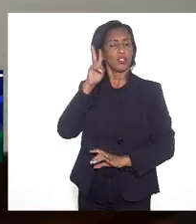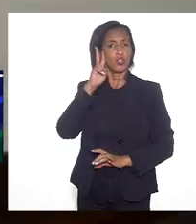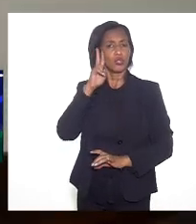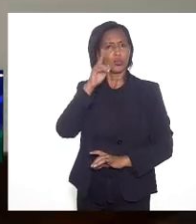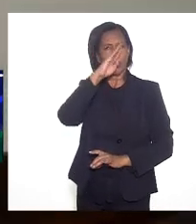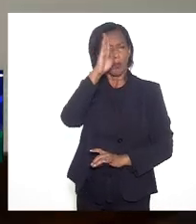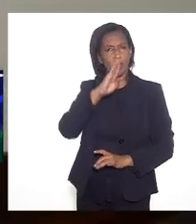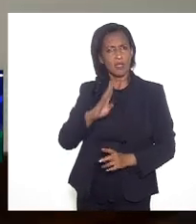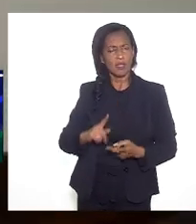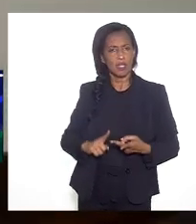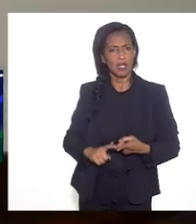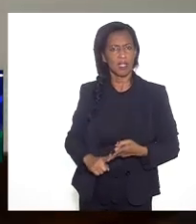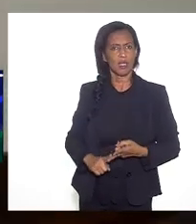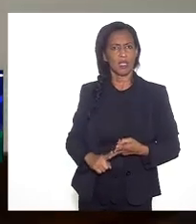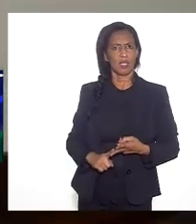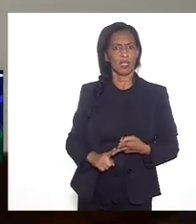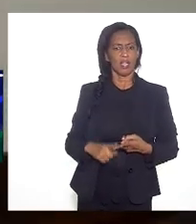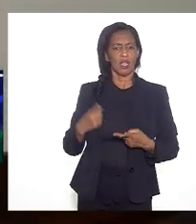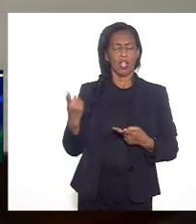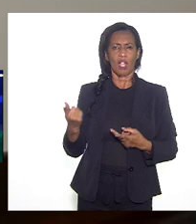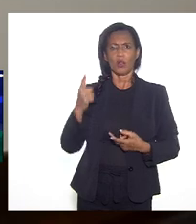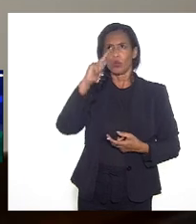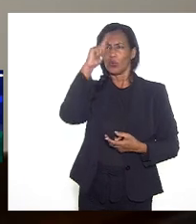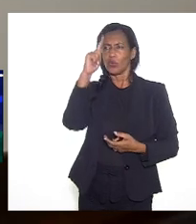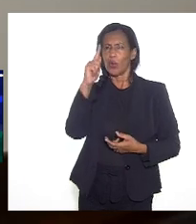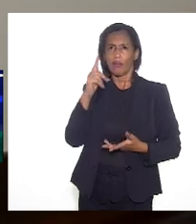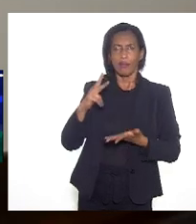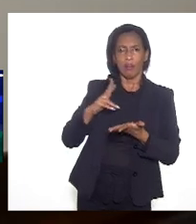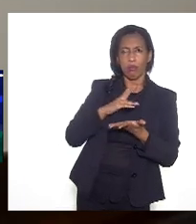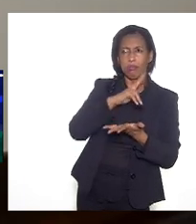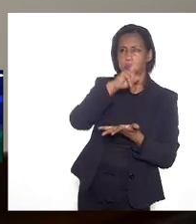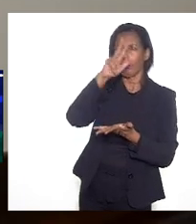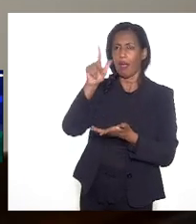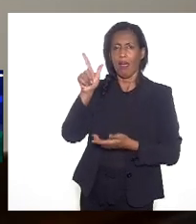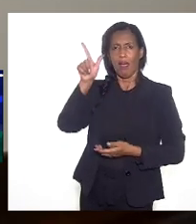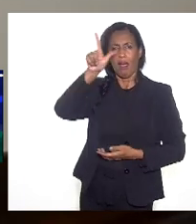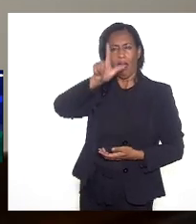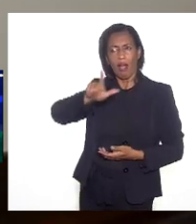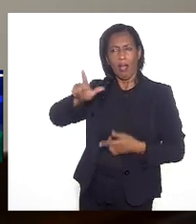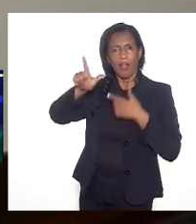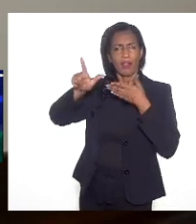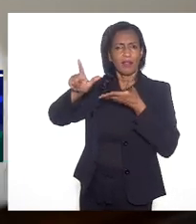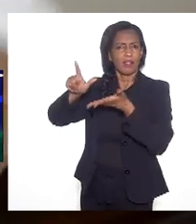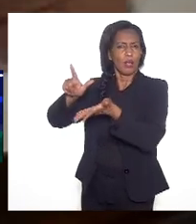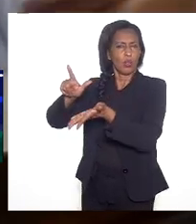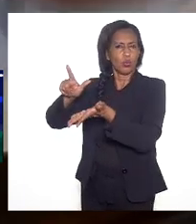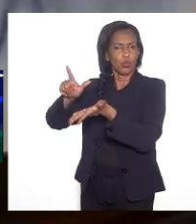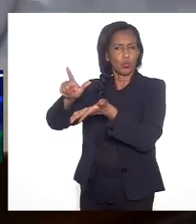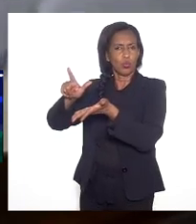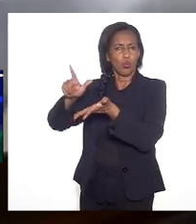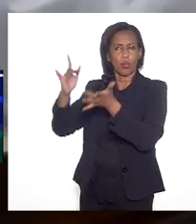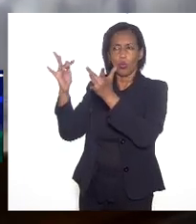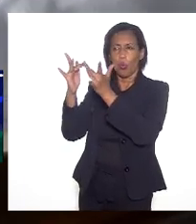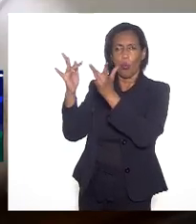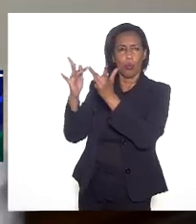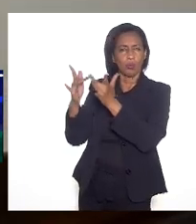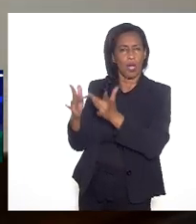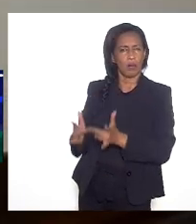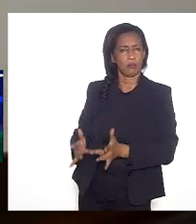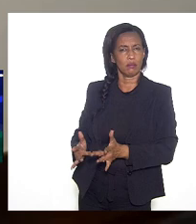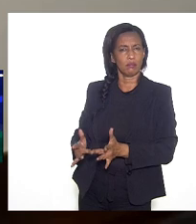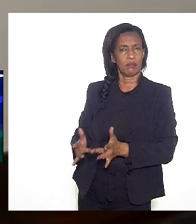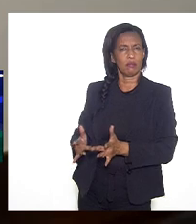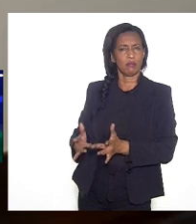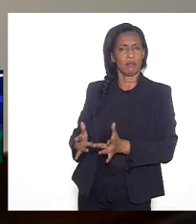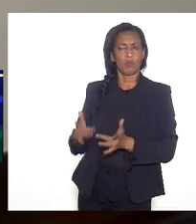brasileira, à nossa conformação geográfica, à literatura hispanofônica, ter contato com o Cervantes, por exemplo,